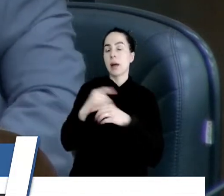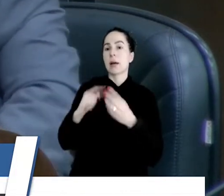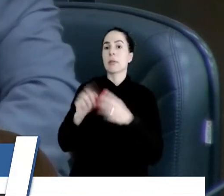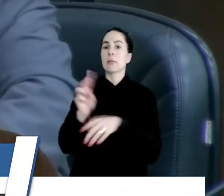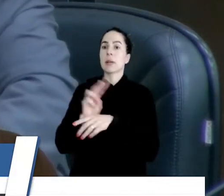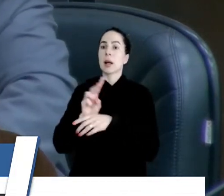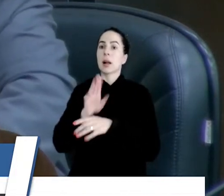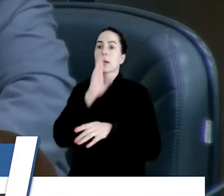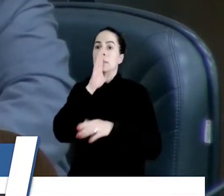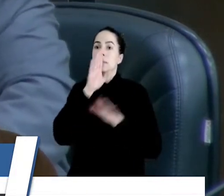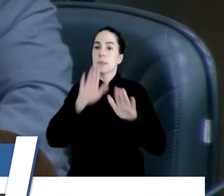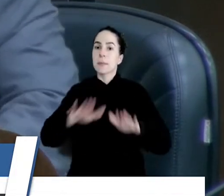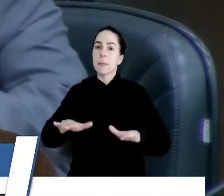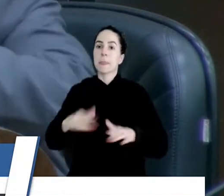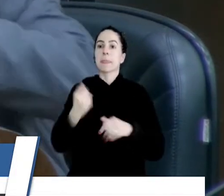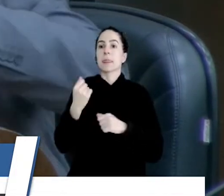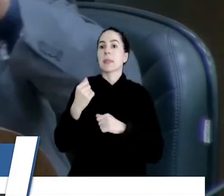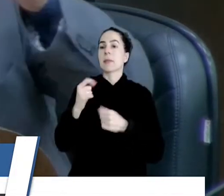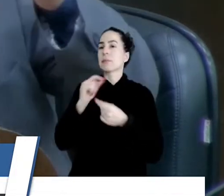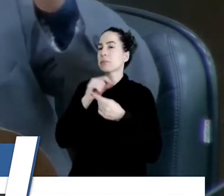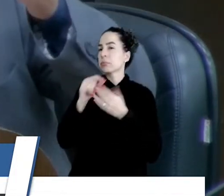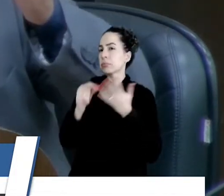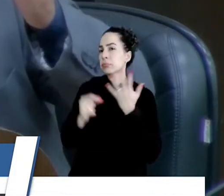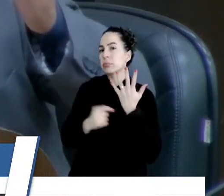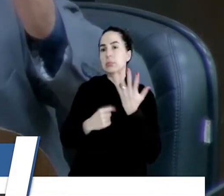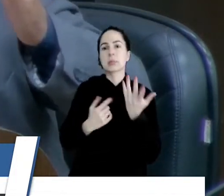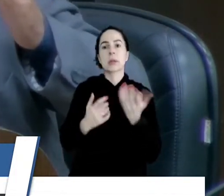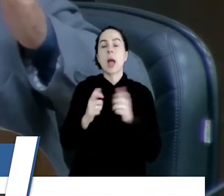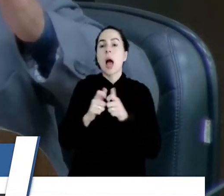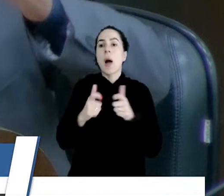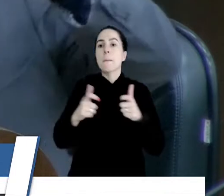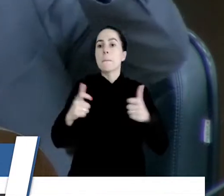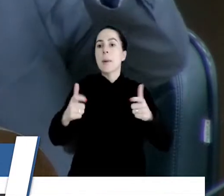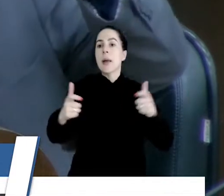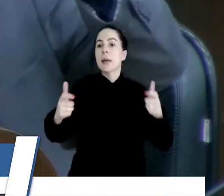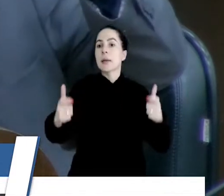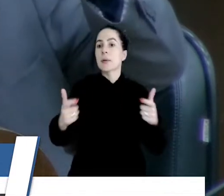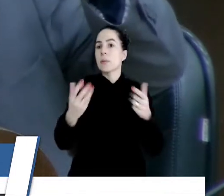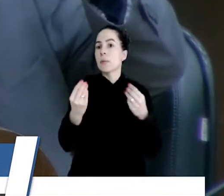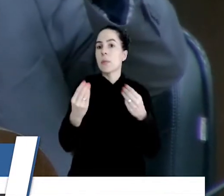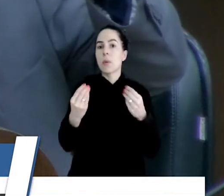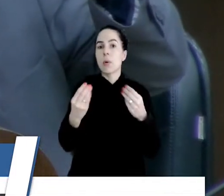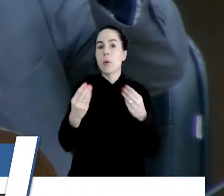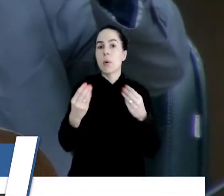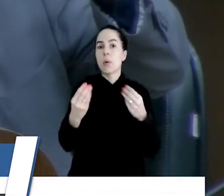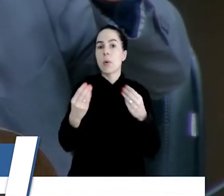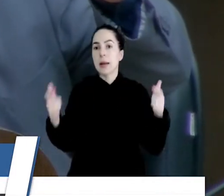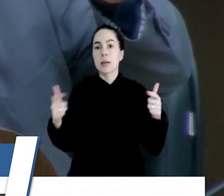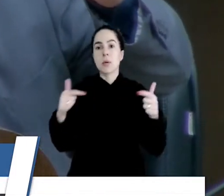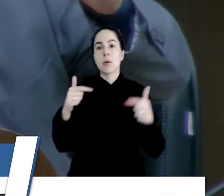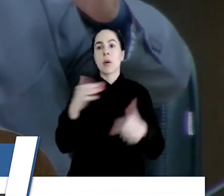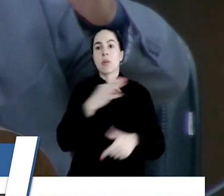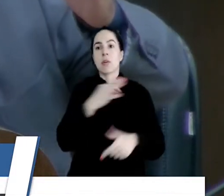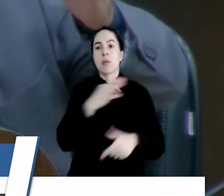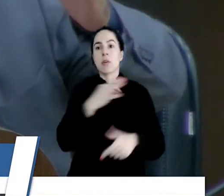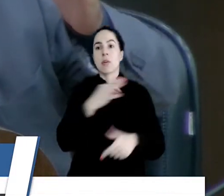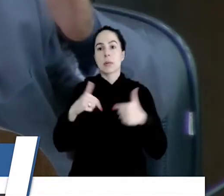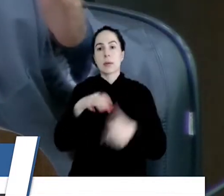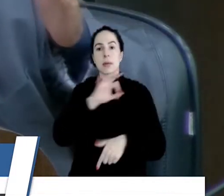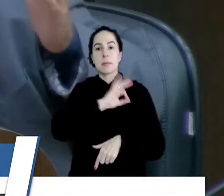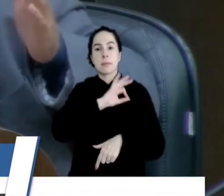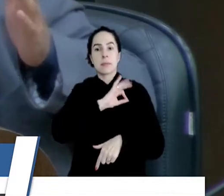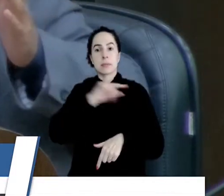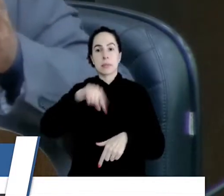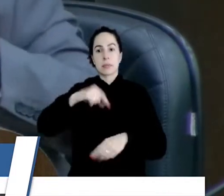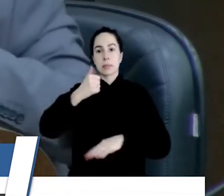de dignatários. Então, aumentou muito, ampliou as funções da Guarda Municipal na Cidade de Franca.